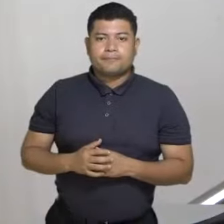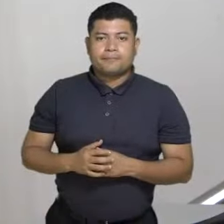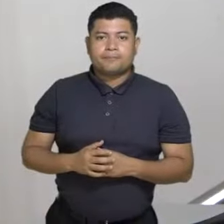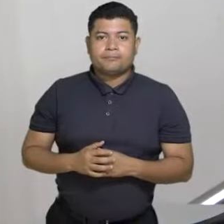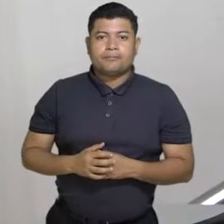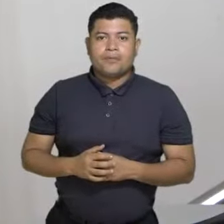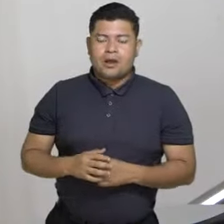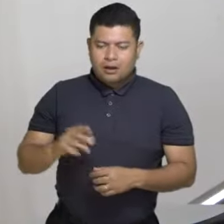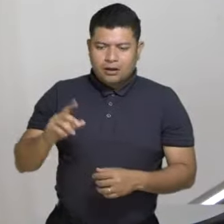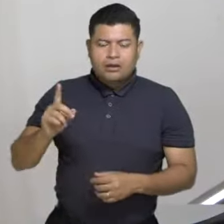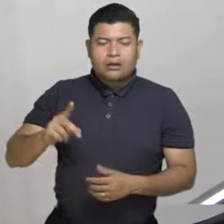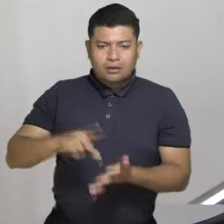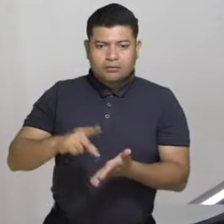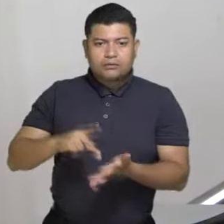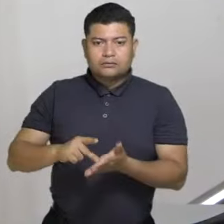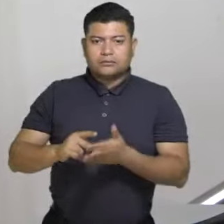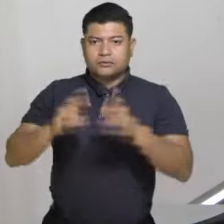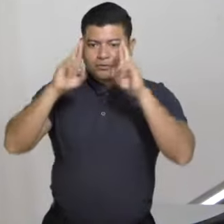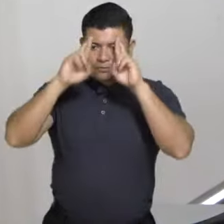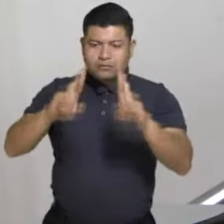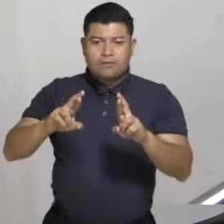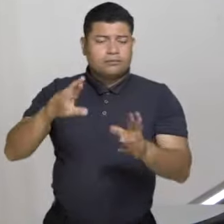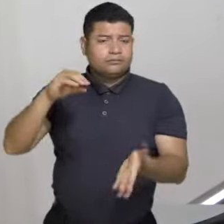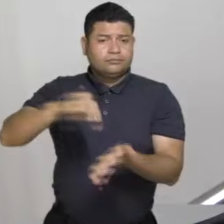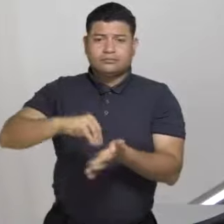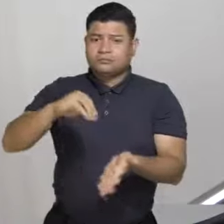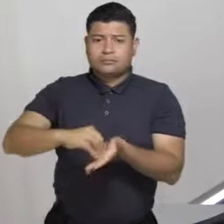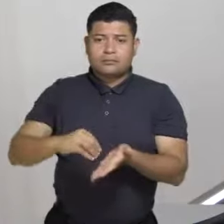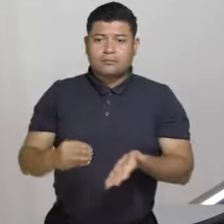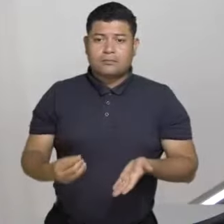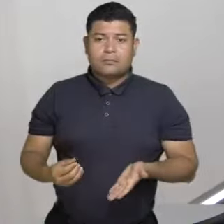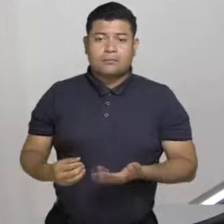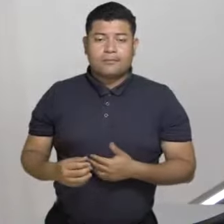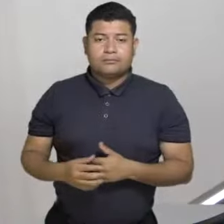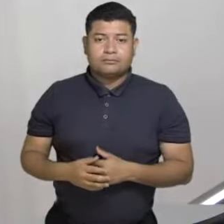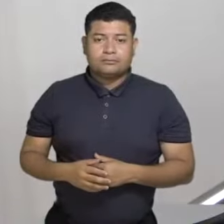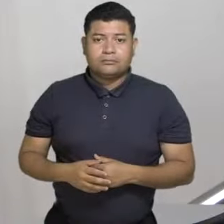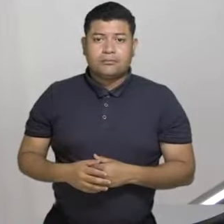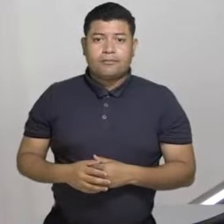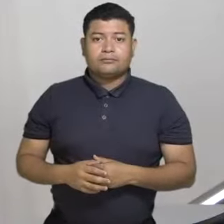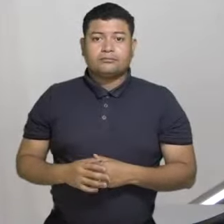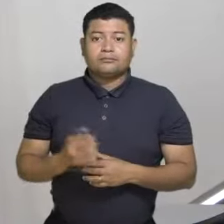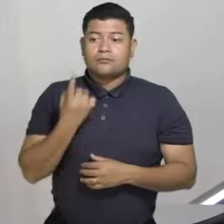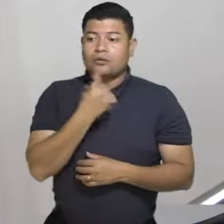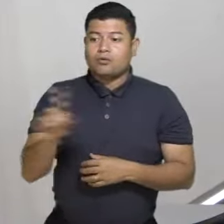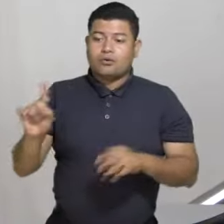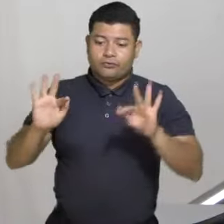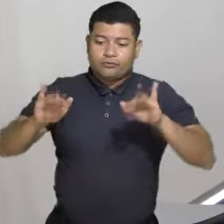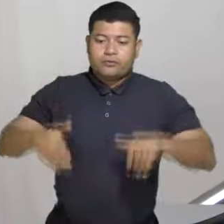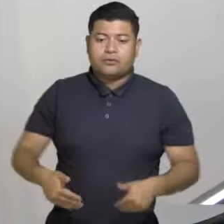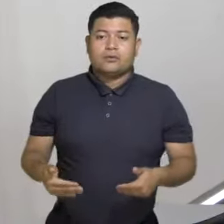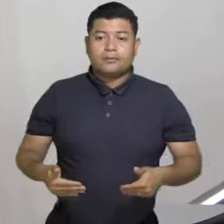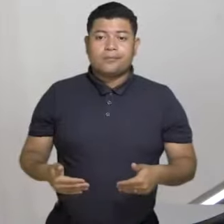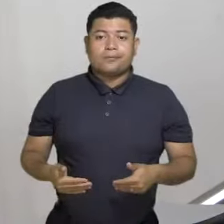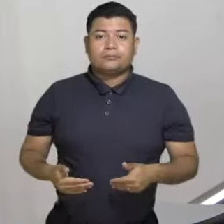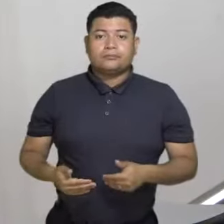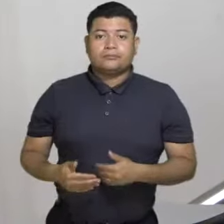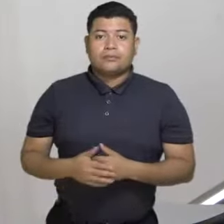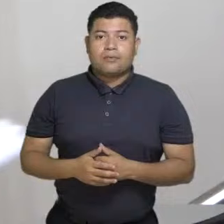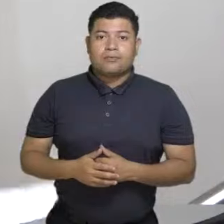de respeito aqui. E eu quero dizer, por último, presidente, está para